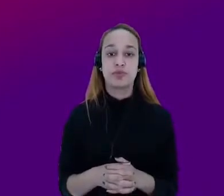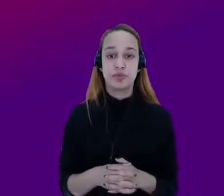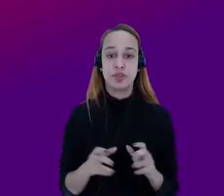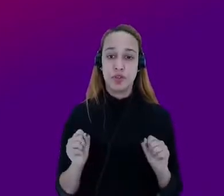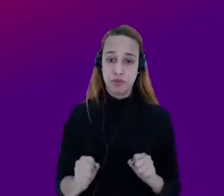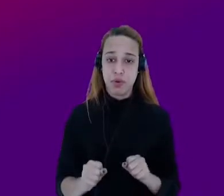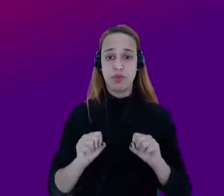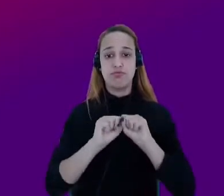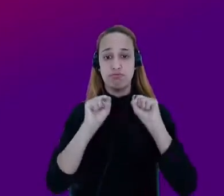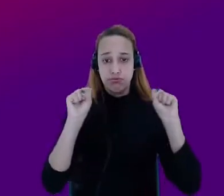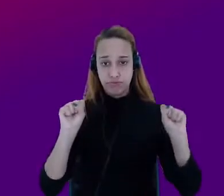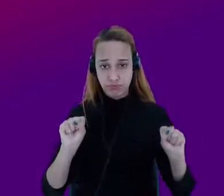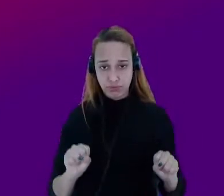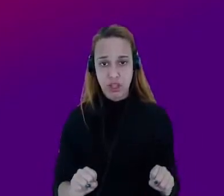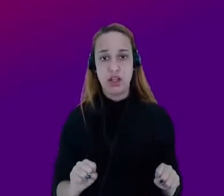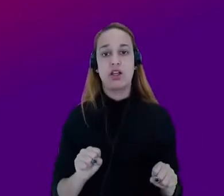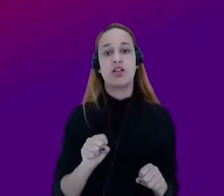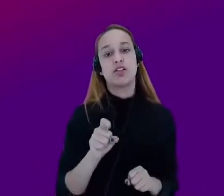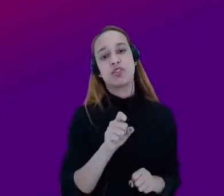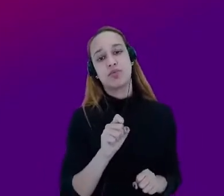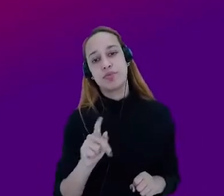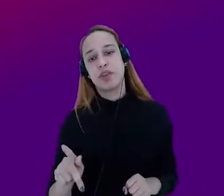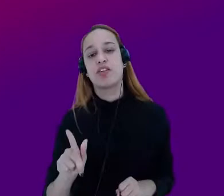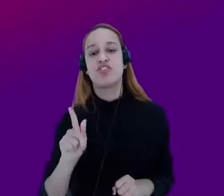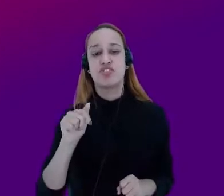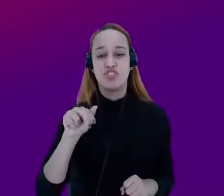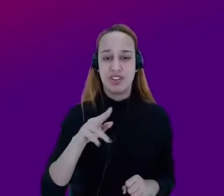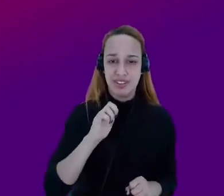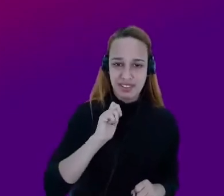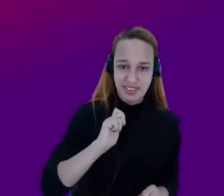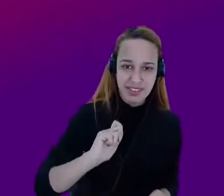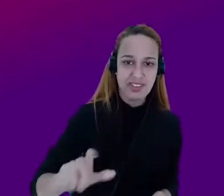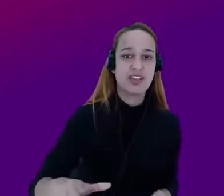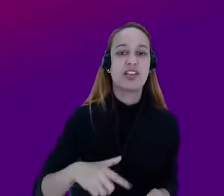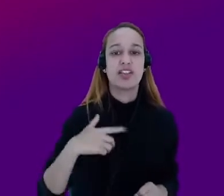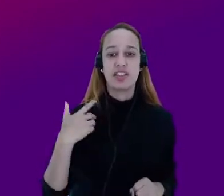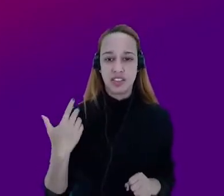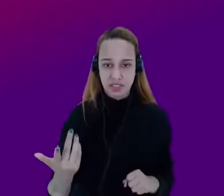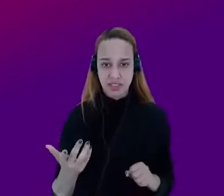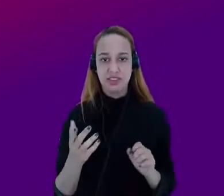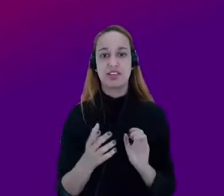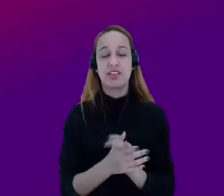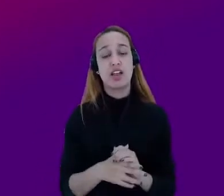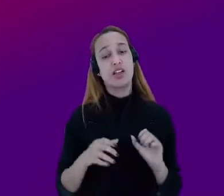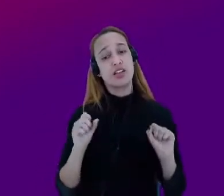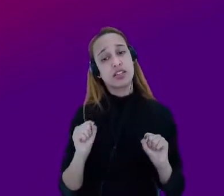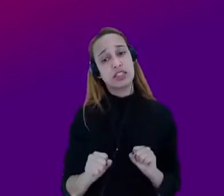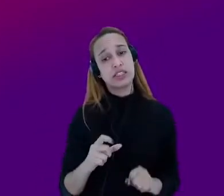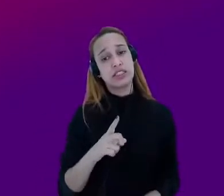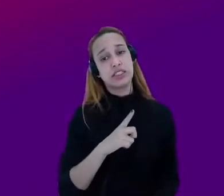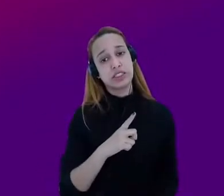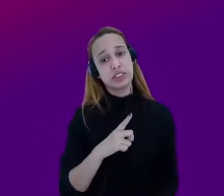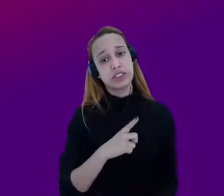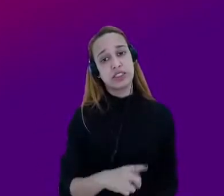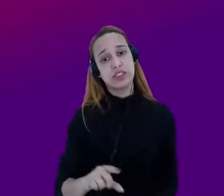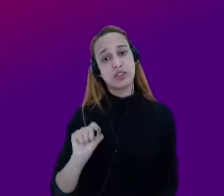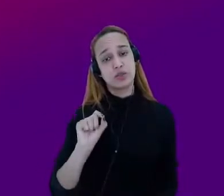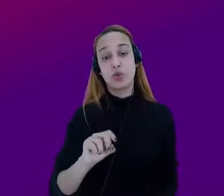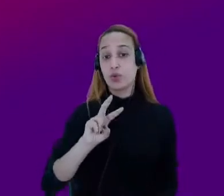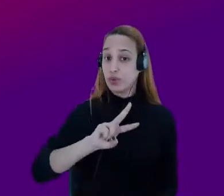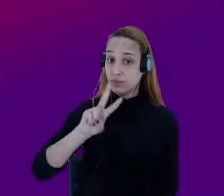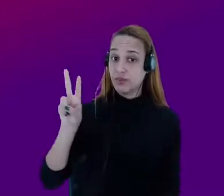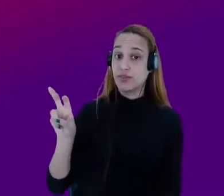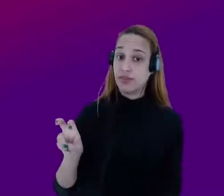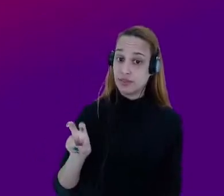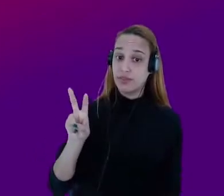da XP, todas da Genial, né? Plataformas que operam essa questão